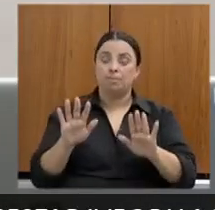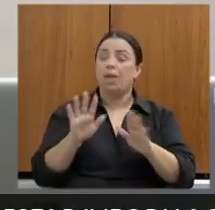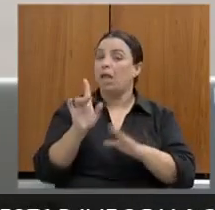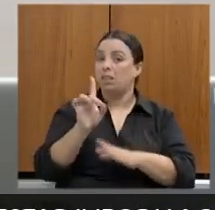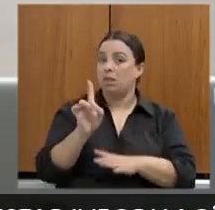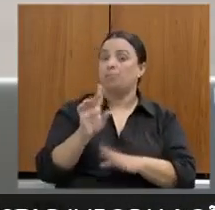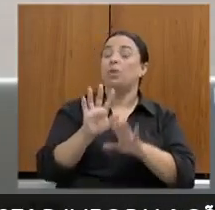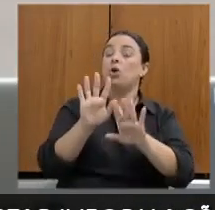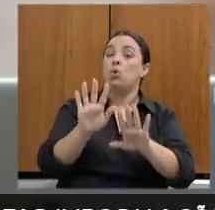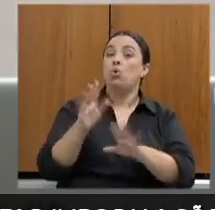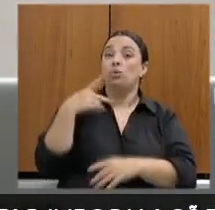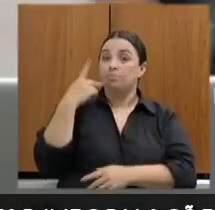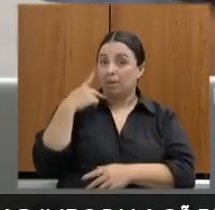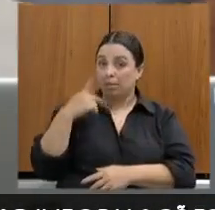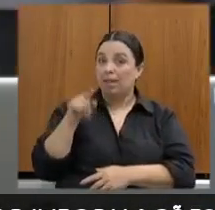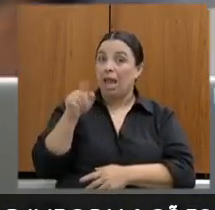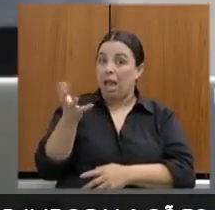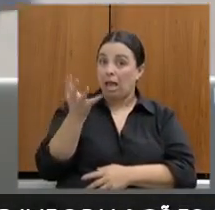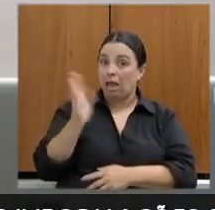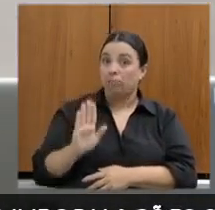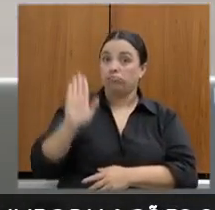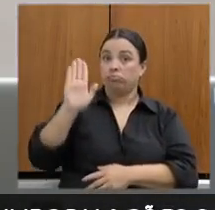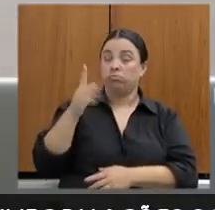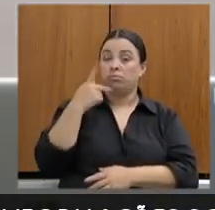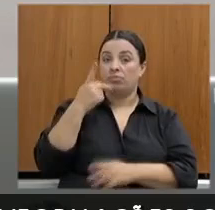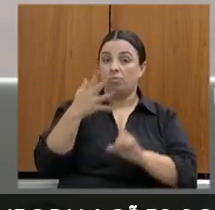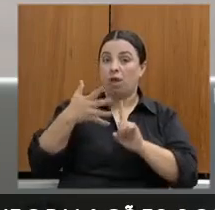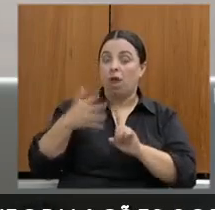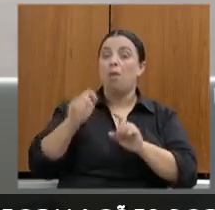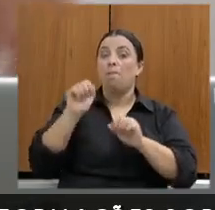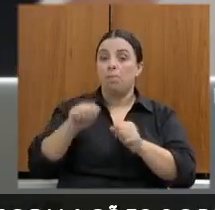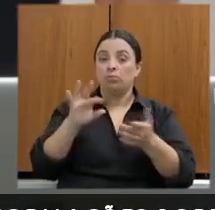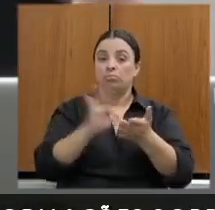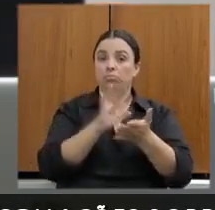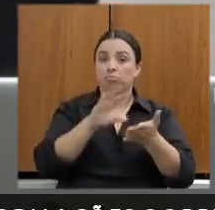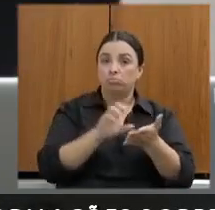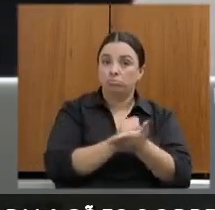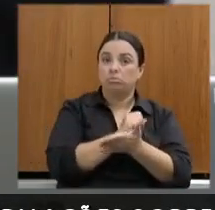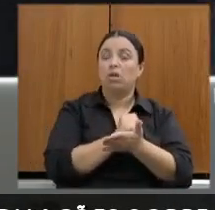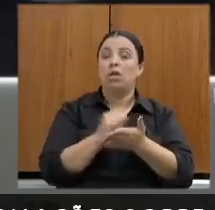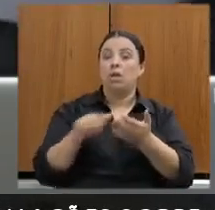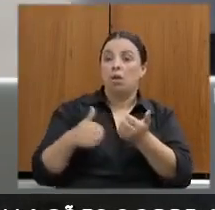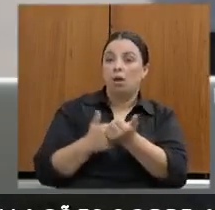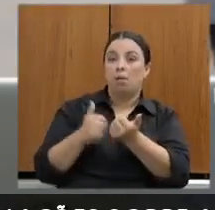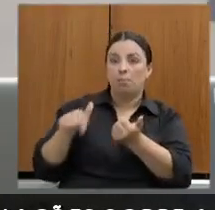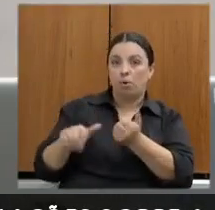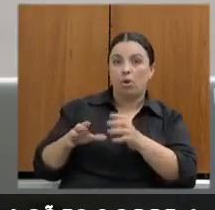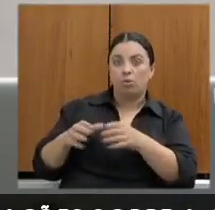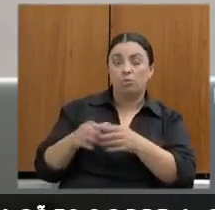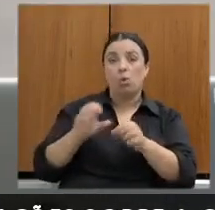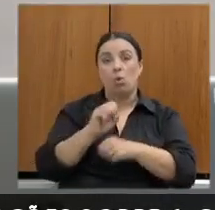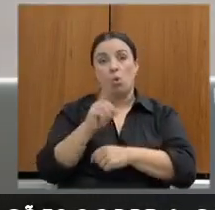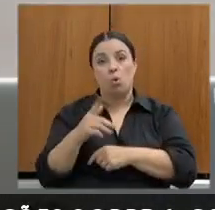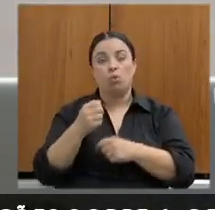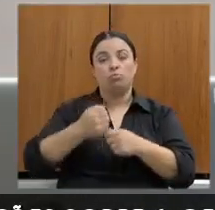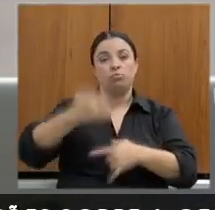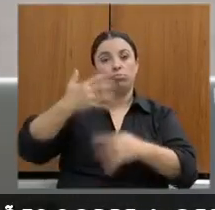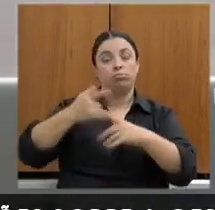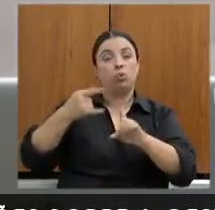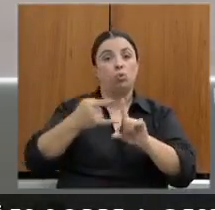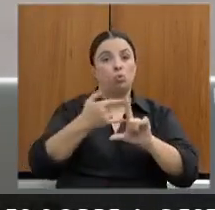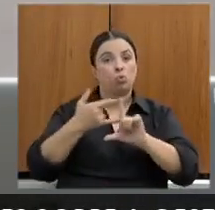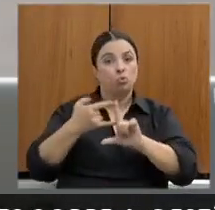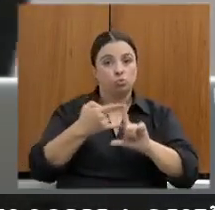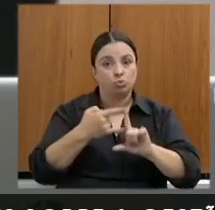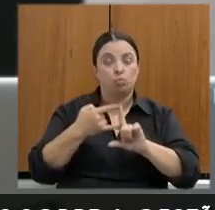desejarem fazer uso da palavra pode se inscrever pessoalmente ou da assessoria da condução ou pelo chat do zoo os que estiverem participando de forma remota cada Deputado